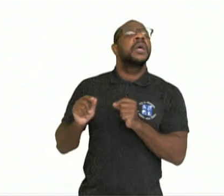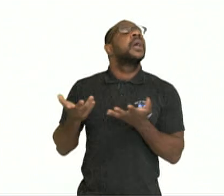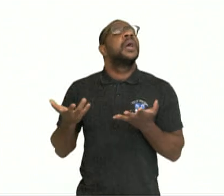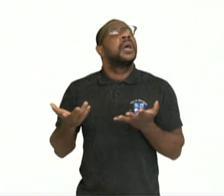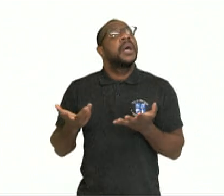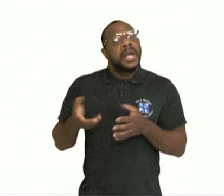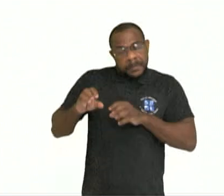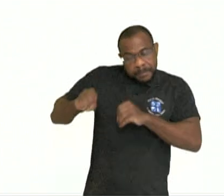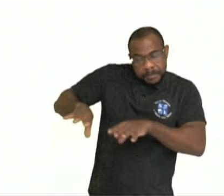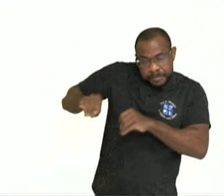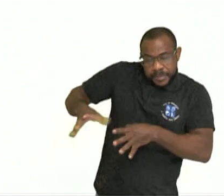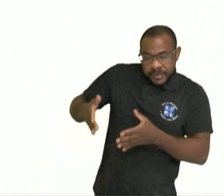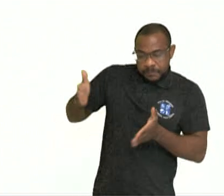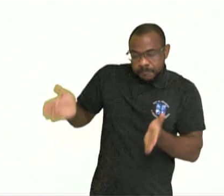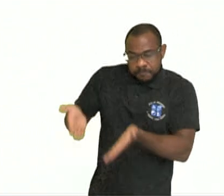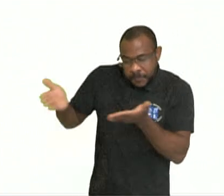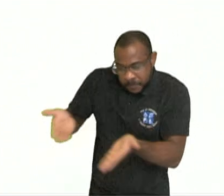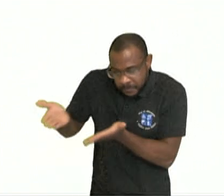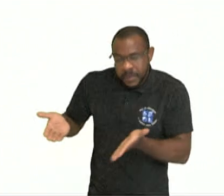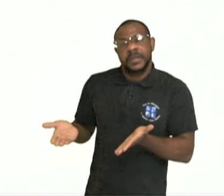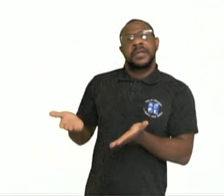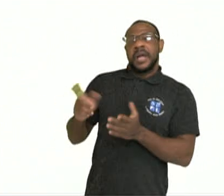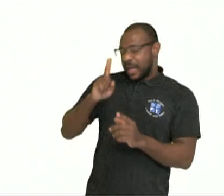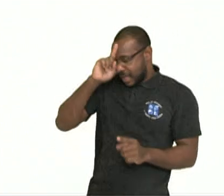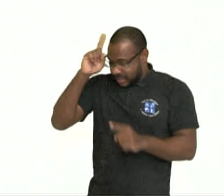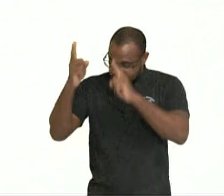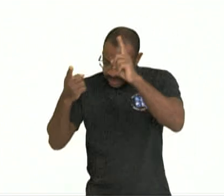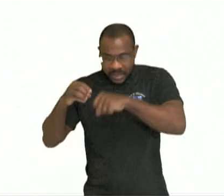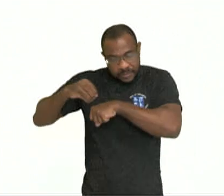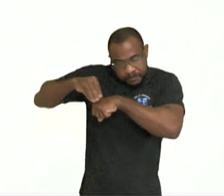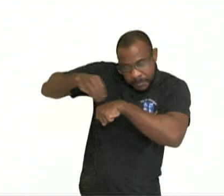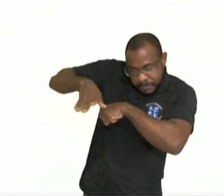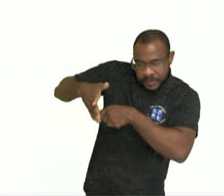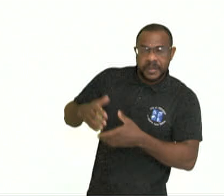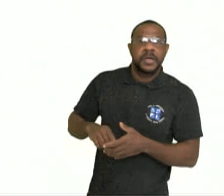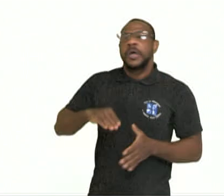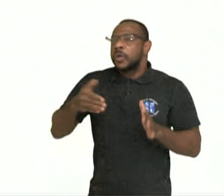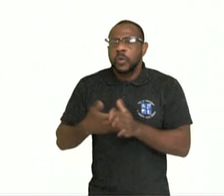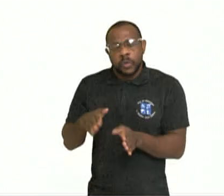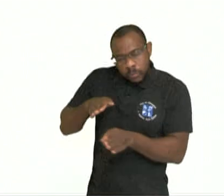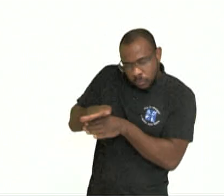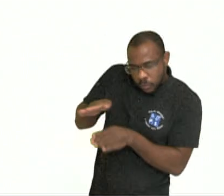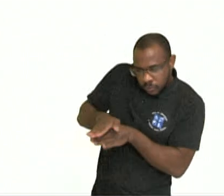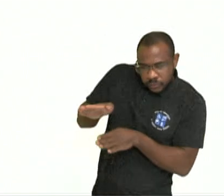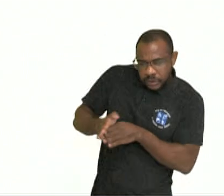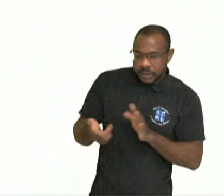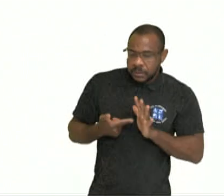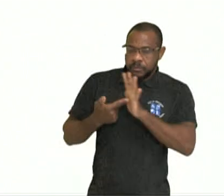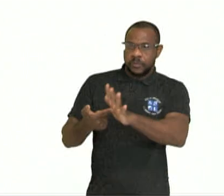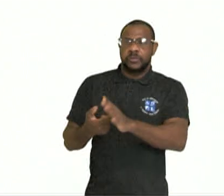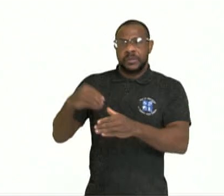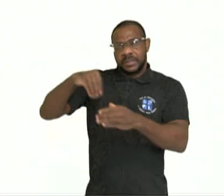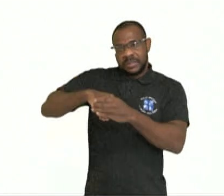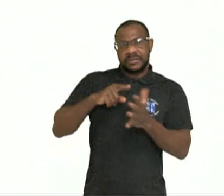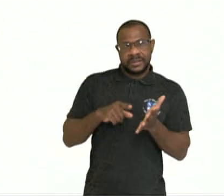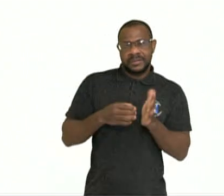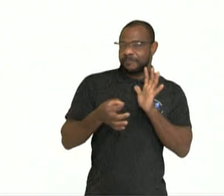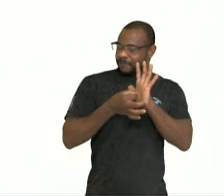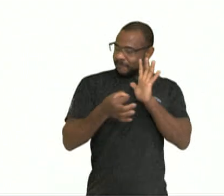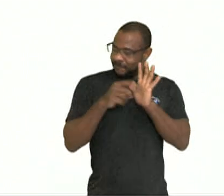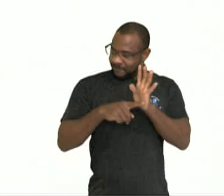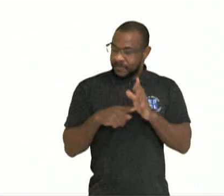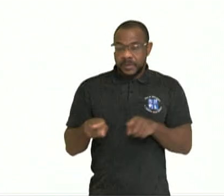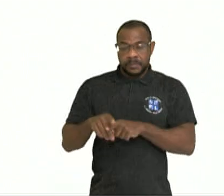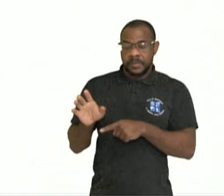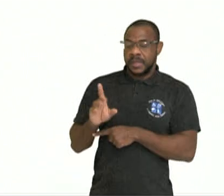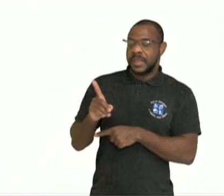as ideias que lhes recomendou. Isso mesmo, todos os conselhos que ela apresentou na argumentação, na